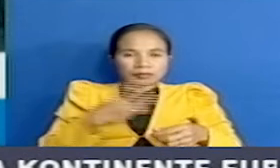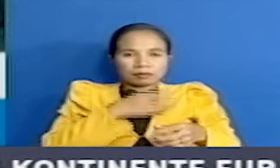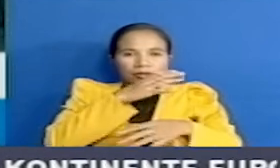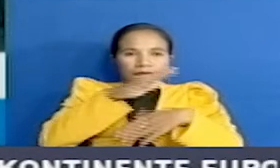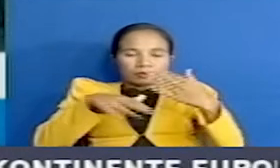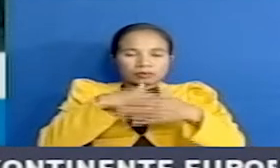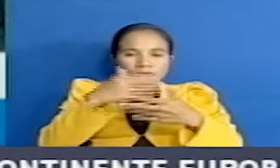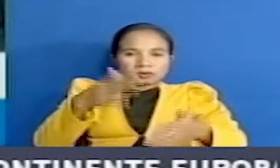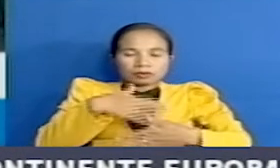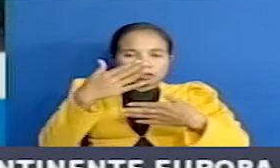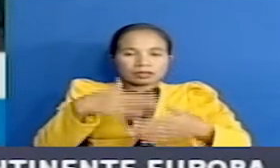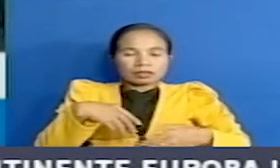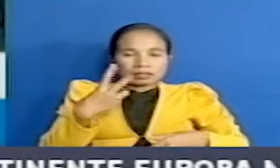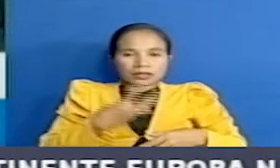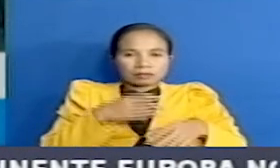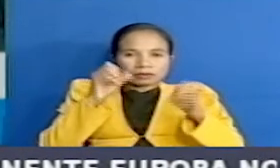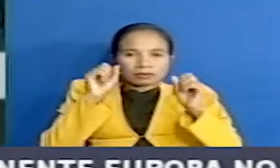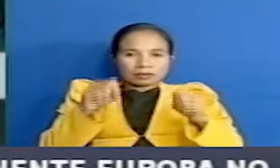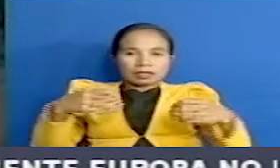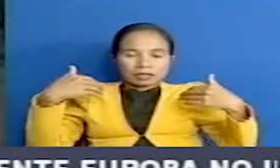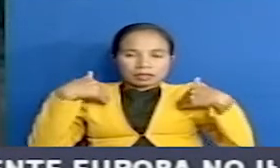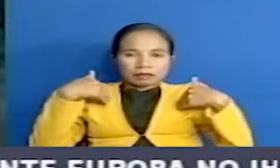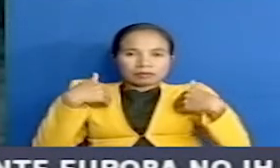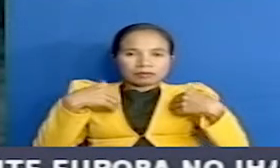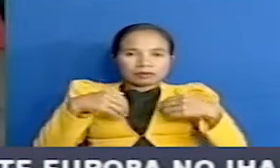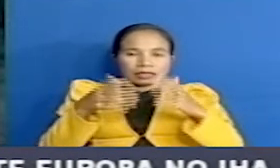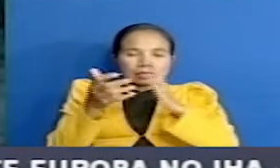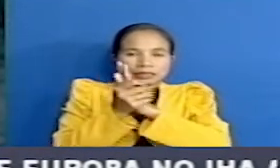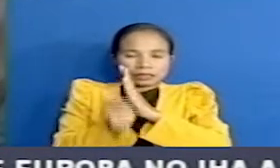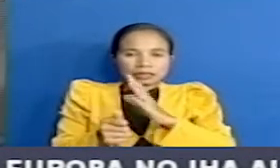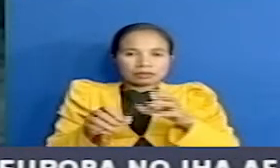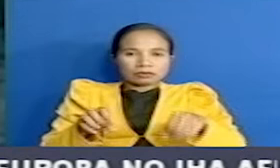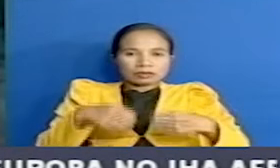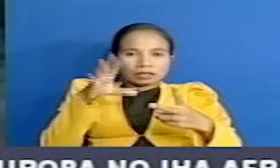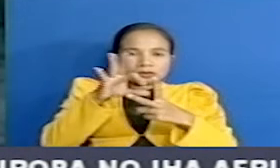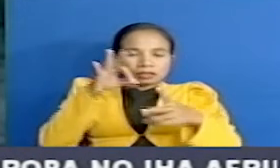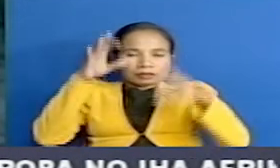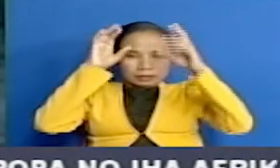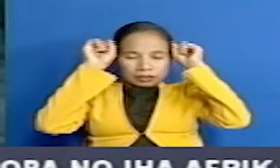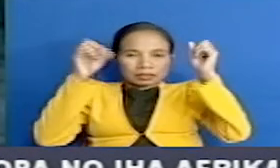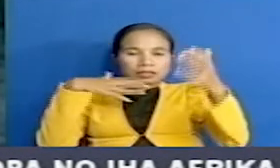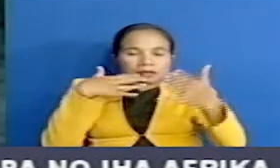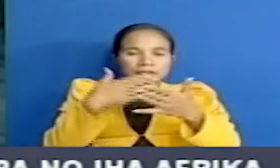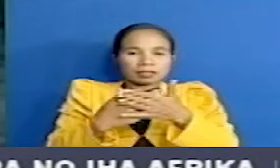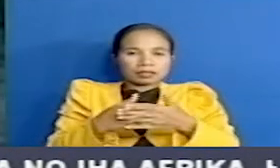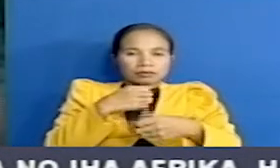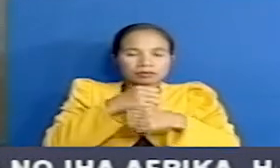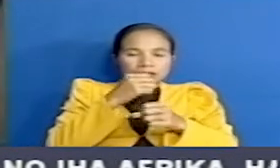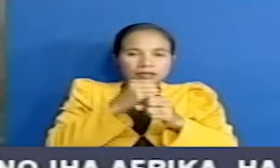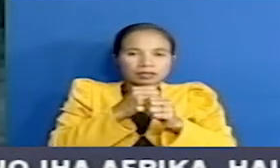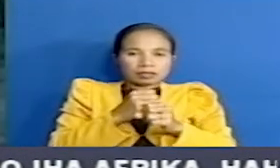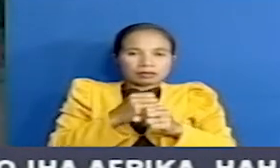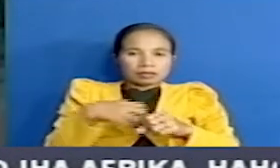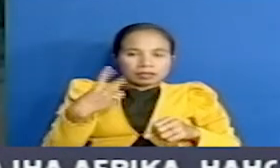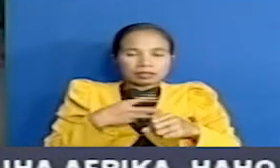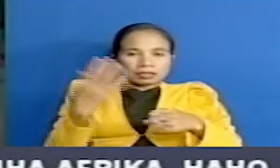ami hotu contente, ami mos bele iha ona habilidade em satu hili presidente ne bedia kodi religia kodi halo